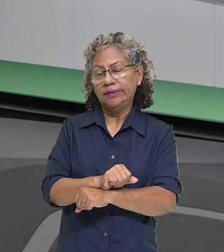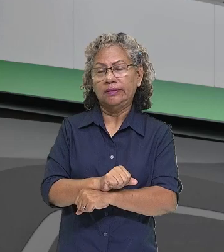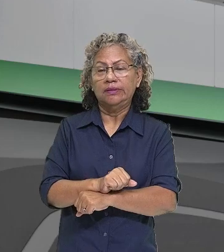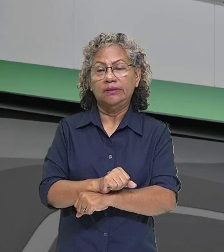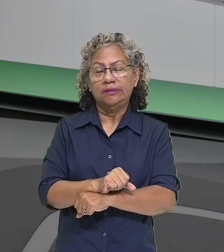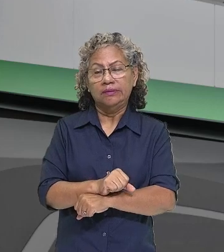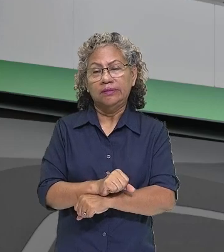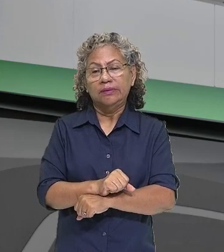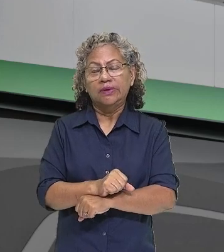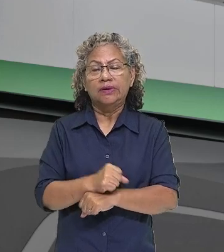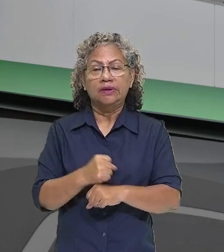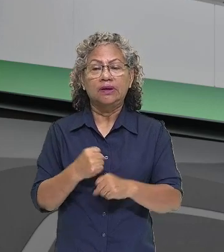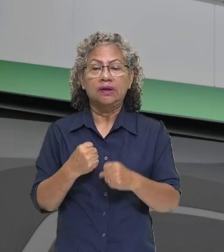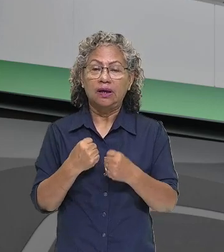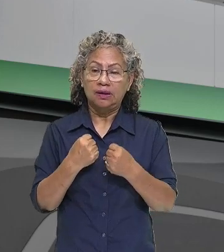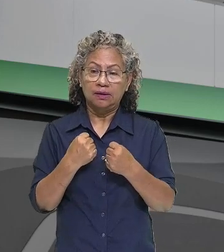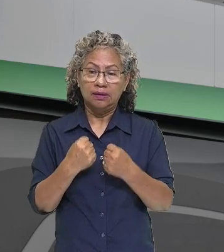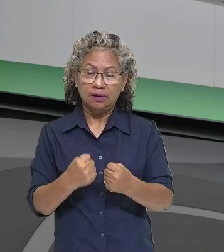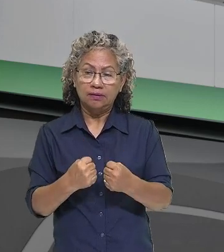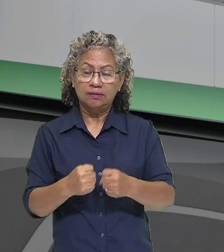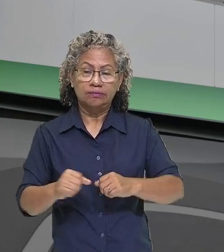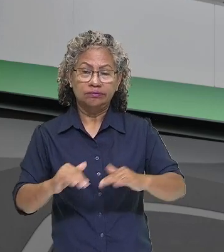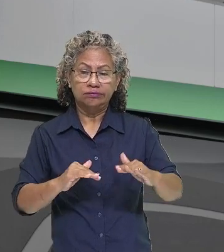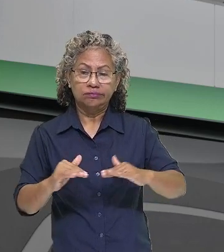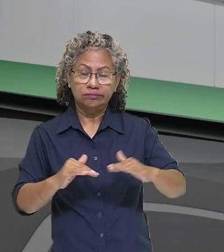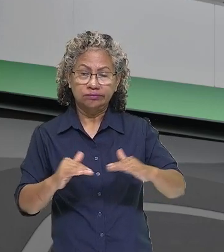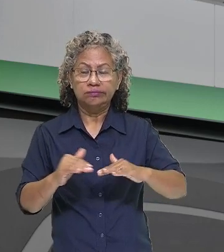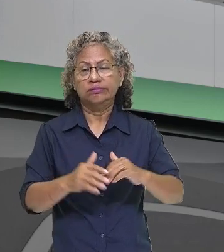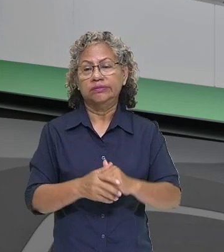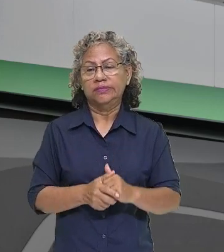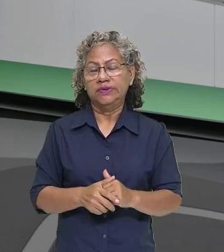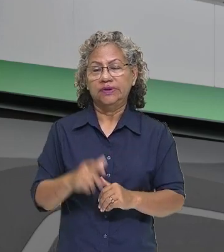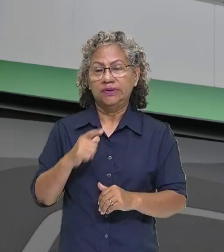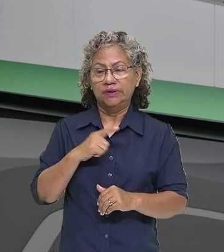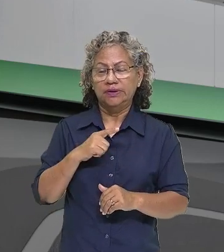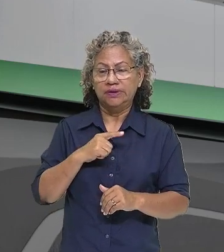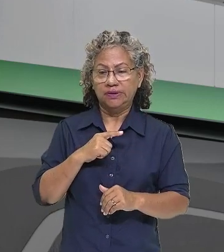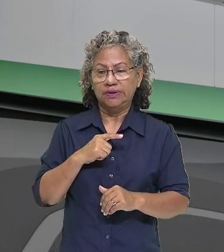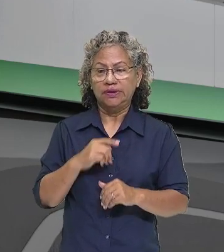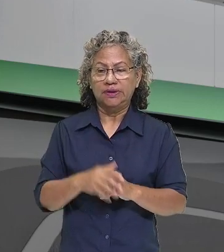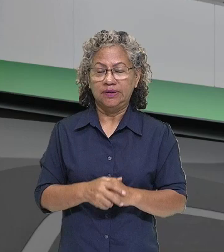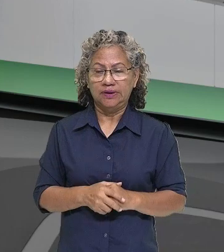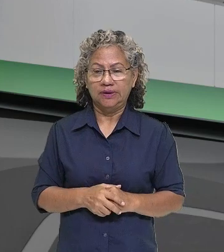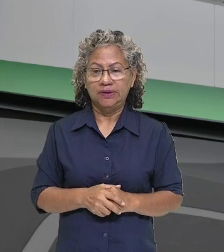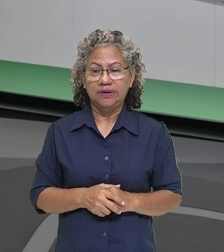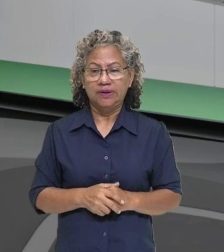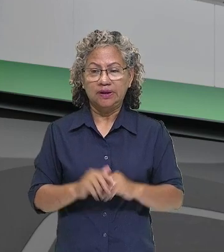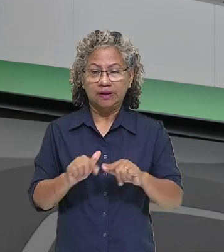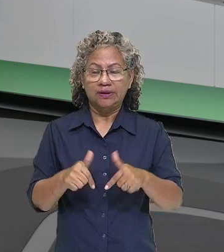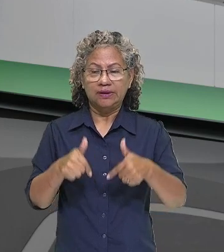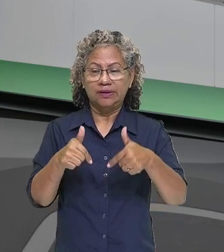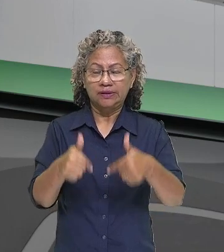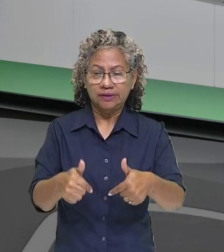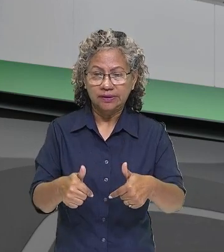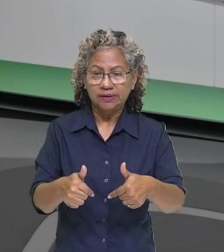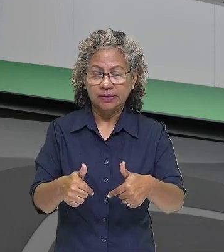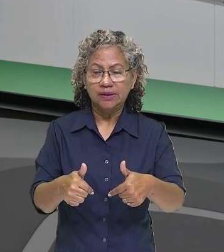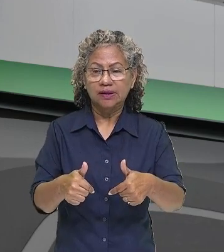princípio fundamental da dinâmica, e a terceira lei, que envolve aí a ação e